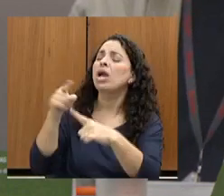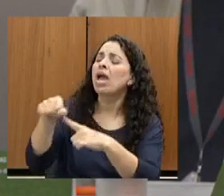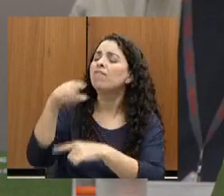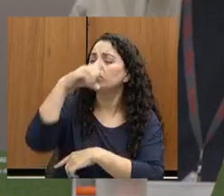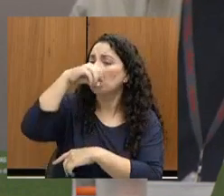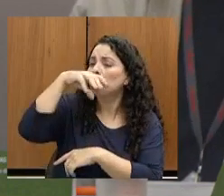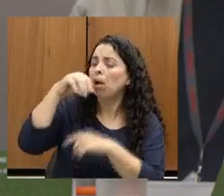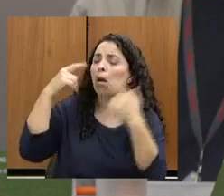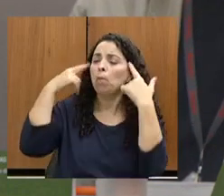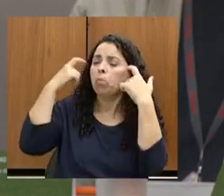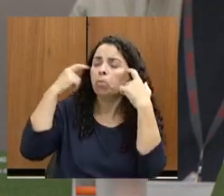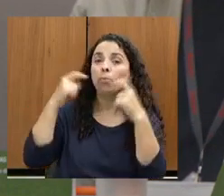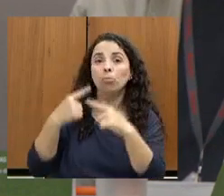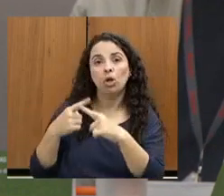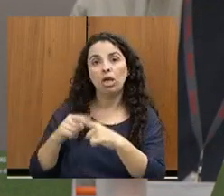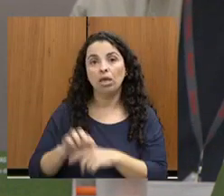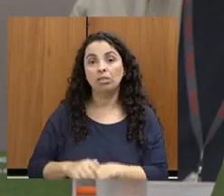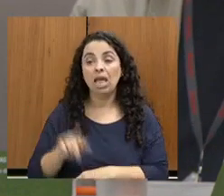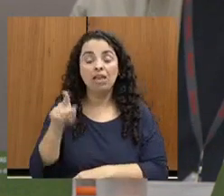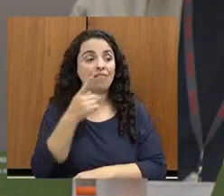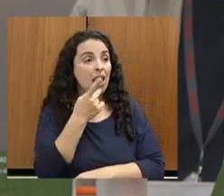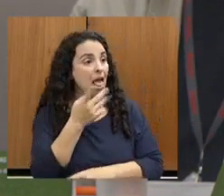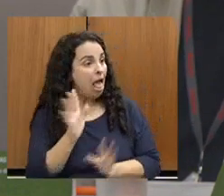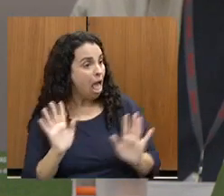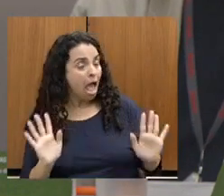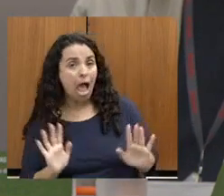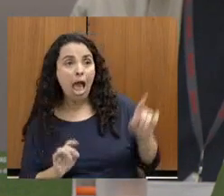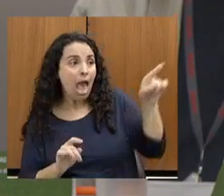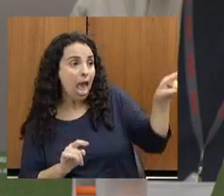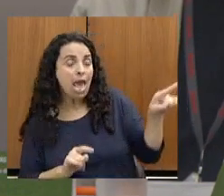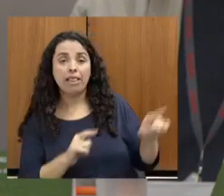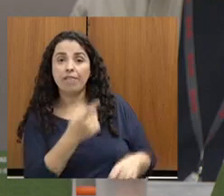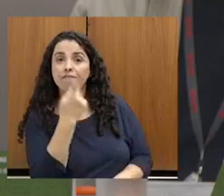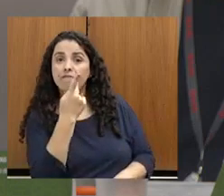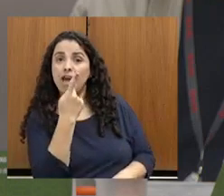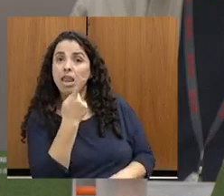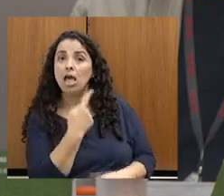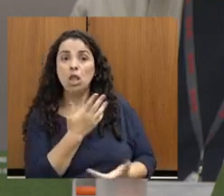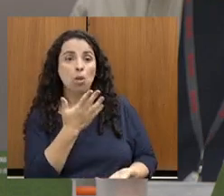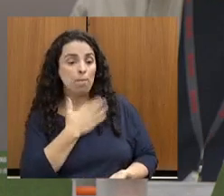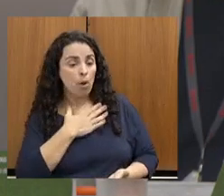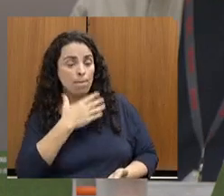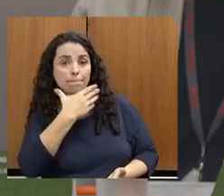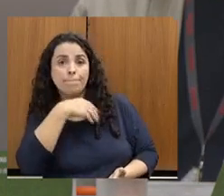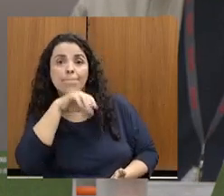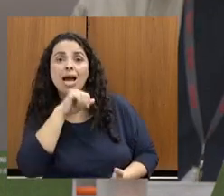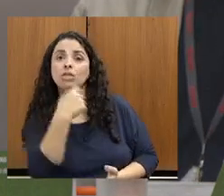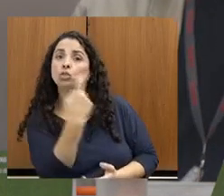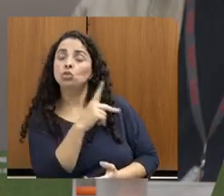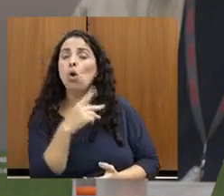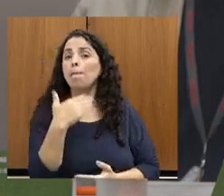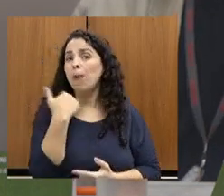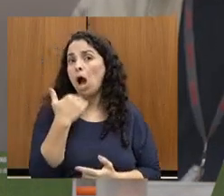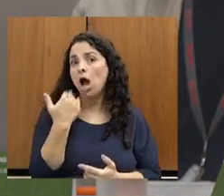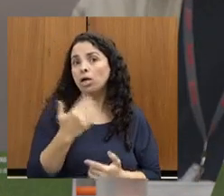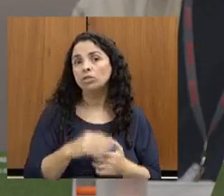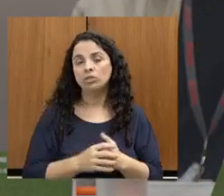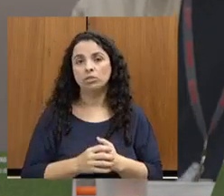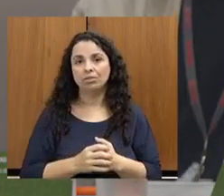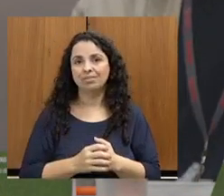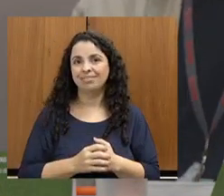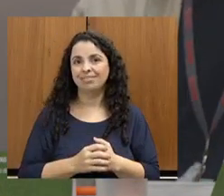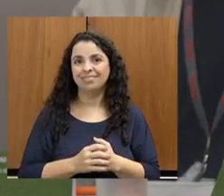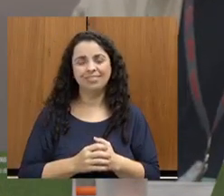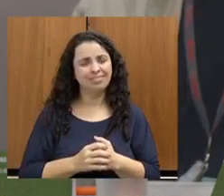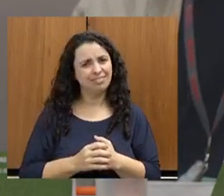que esses alunos estão falando da morte do pai dele e que isso não é uma verdade. Com certeza, o Lucas está sofrendo essa